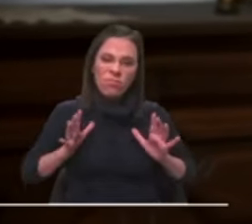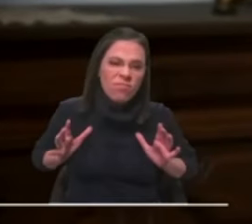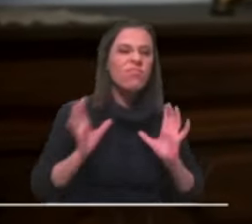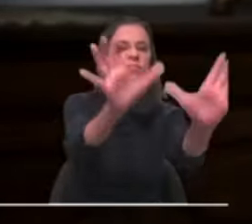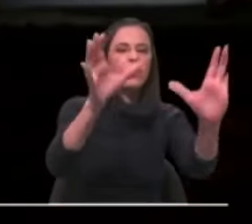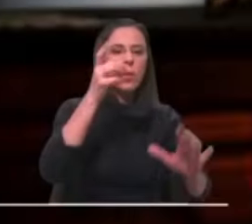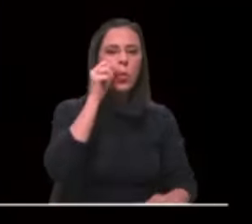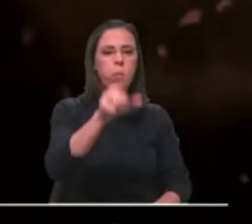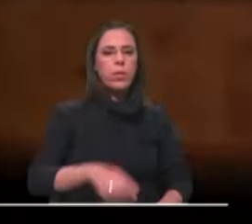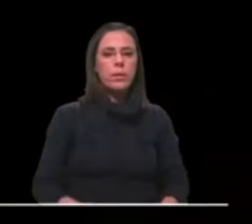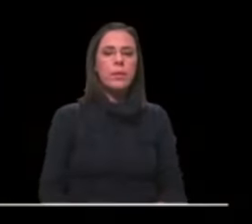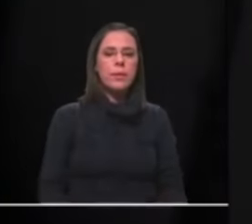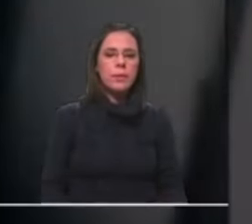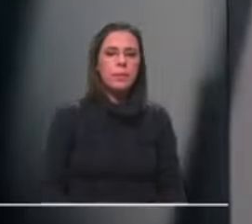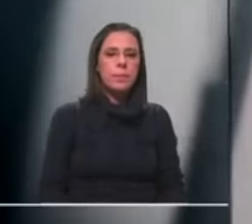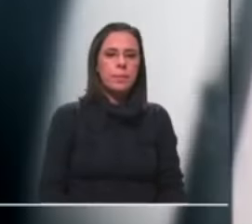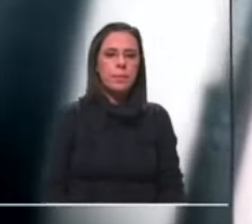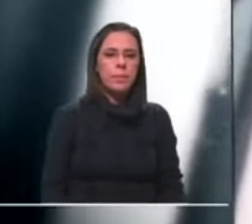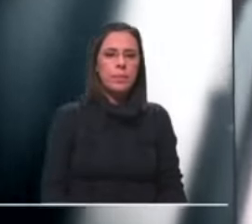Atirei-me a ele.